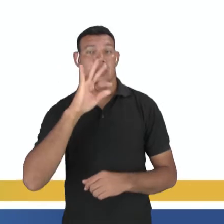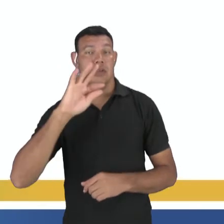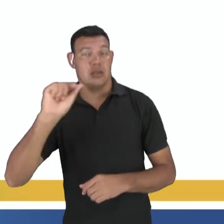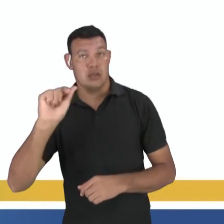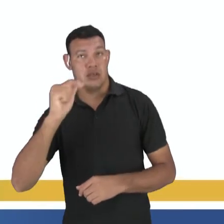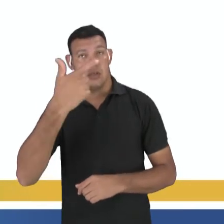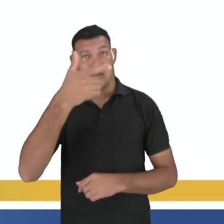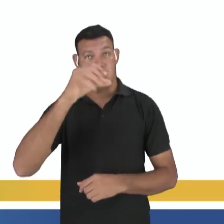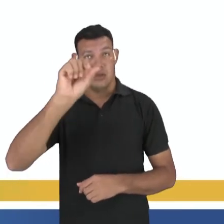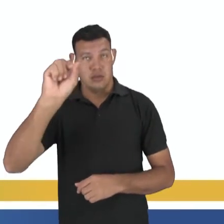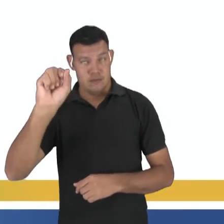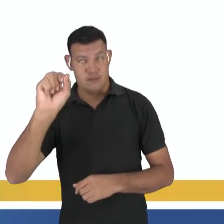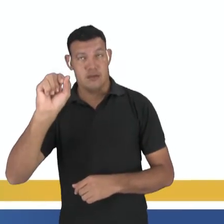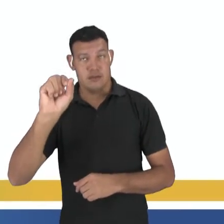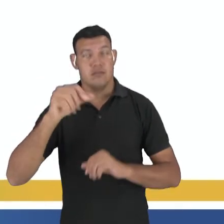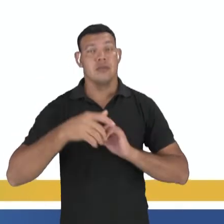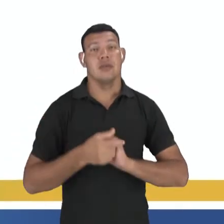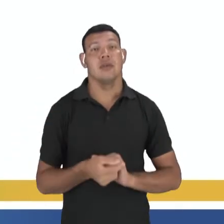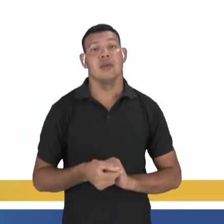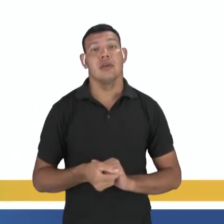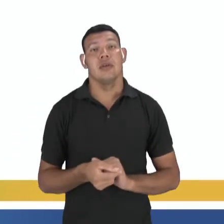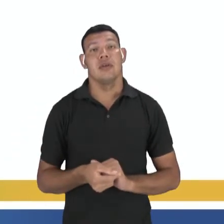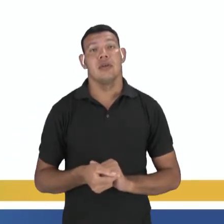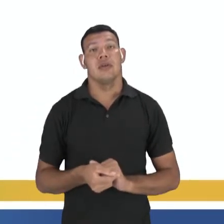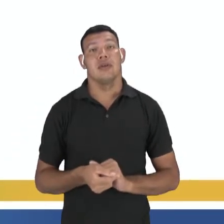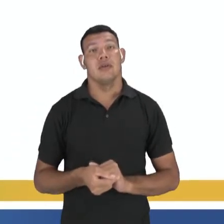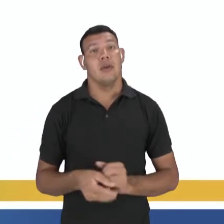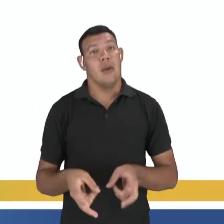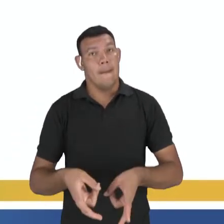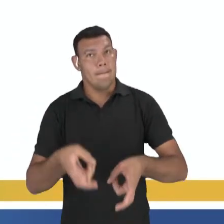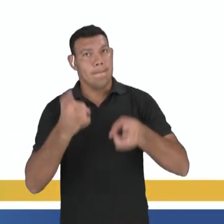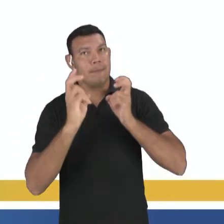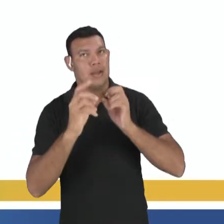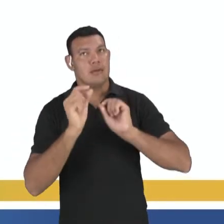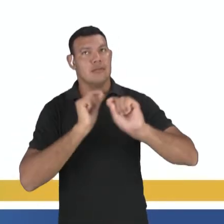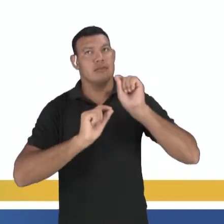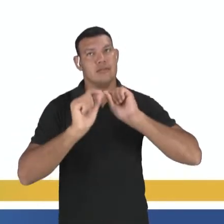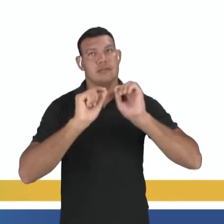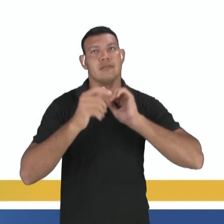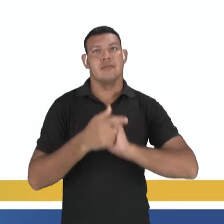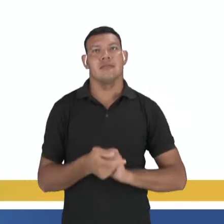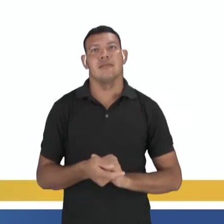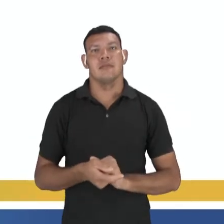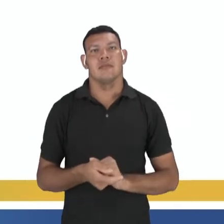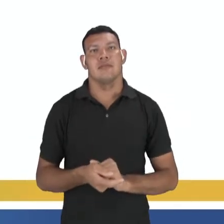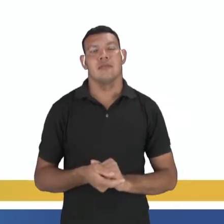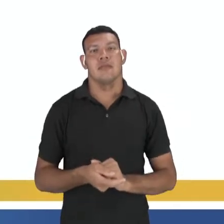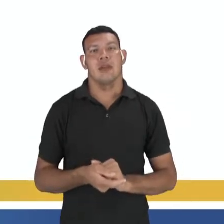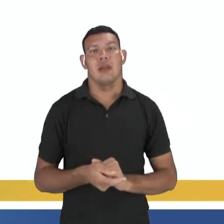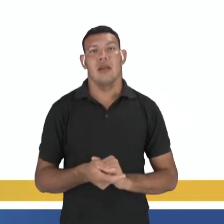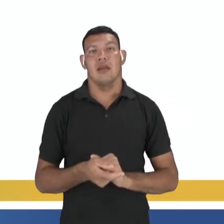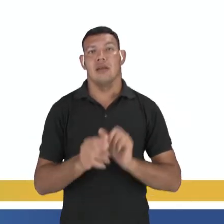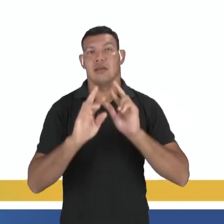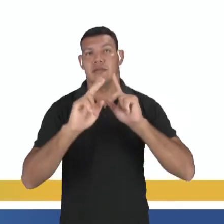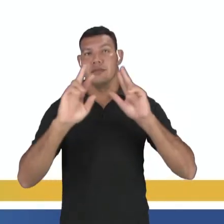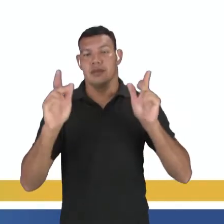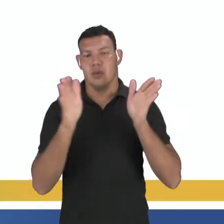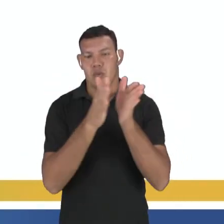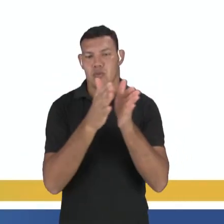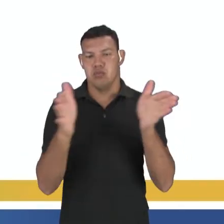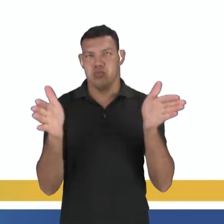84 mortes registradas. Então você já viu que a amplitude, né, da quantidade de